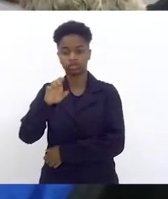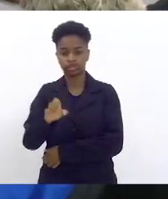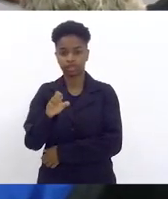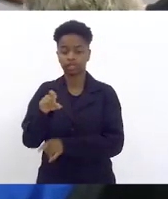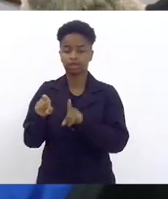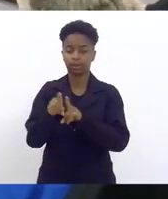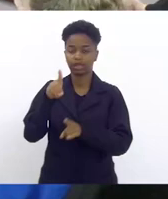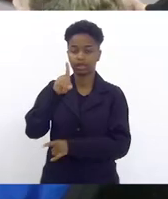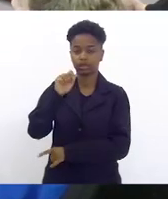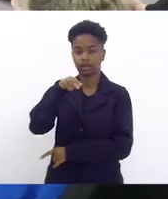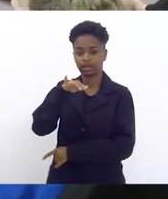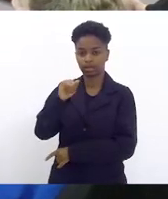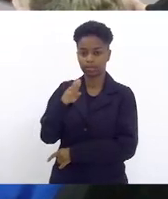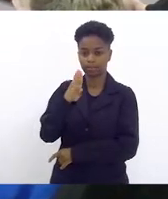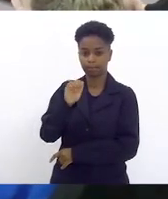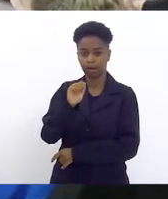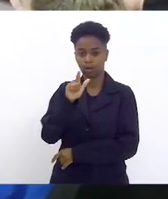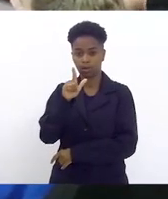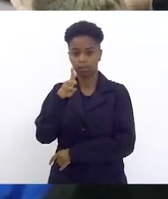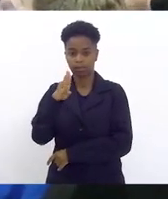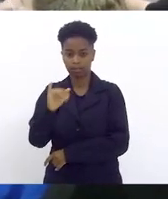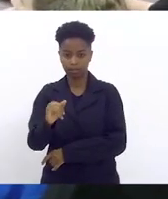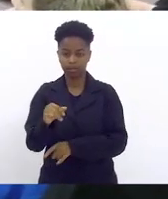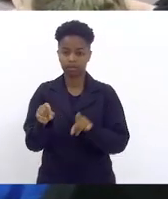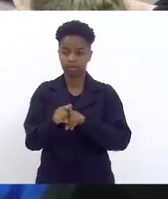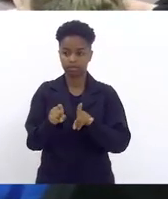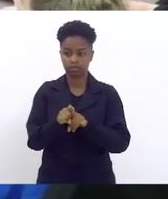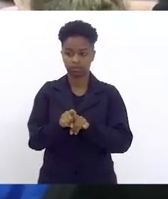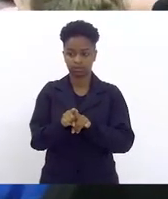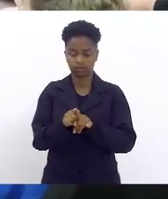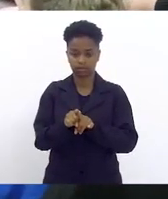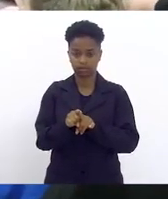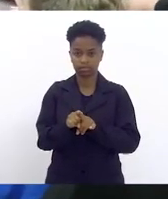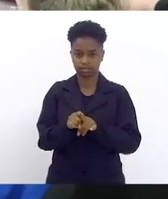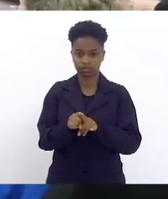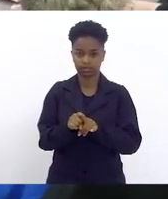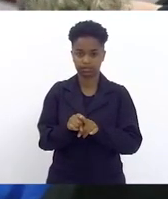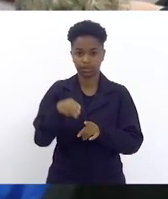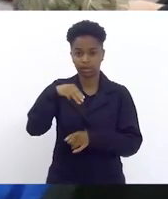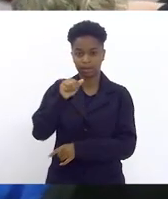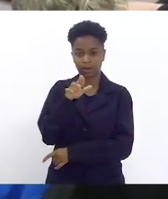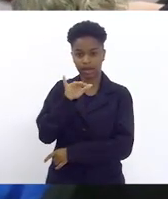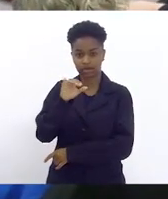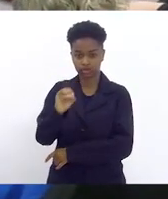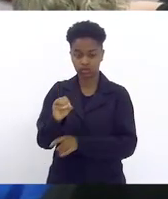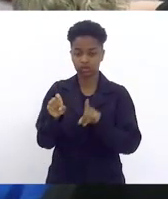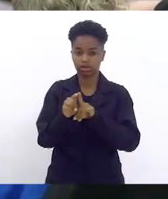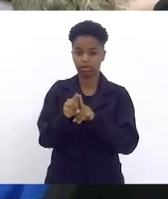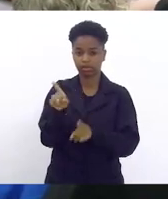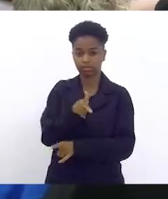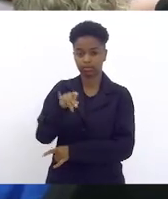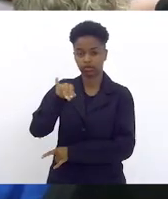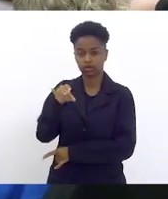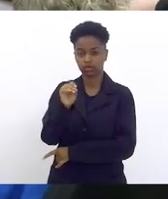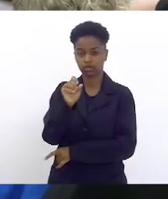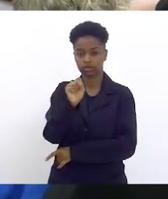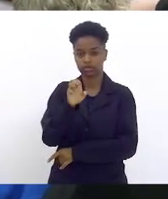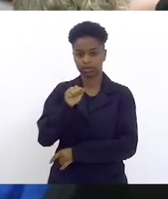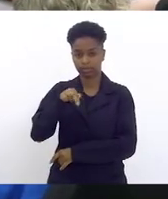danibal Deputado Serafina Deputado Fred Pacheco Márcio Gualberto e professor Josemar